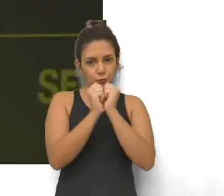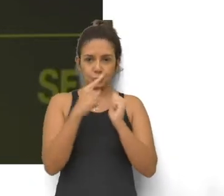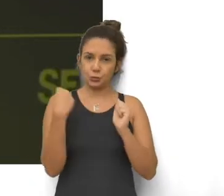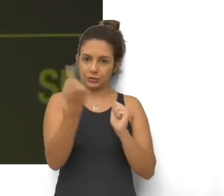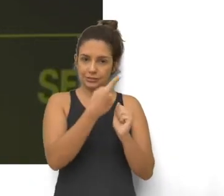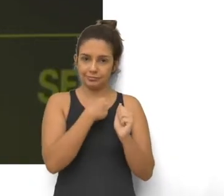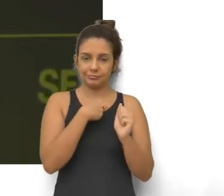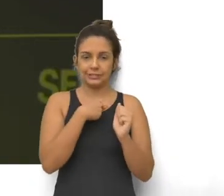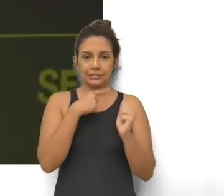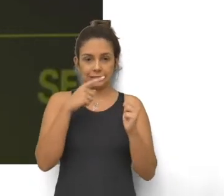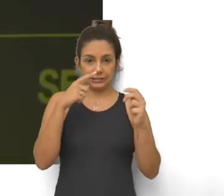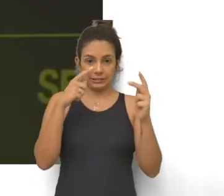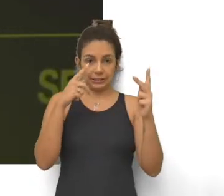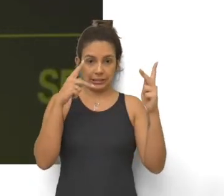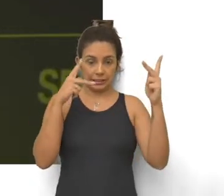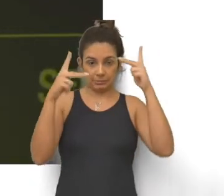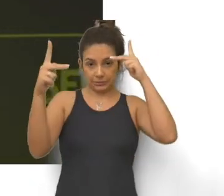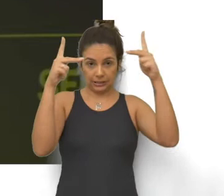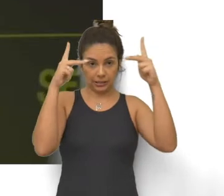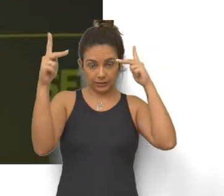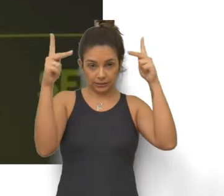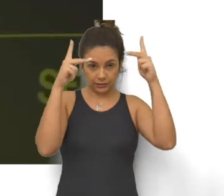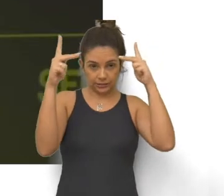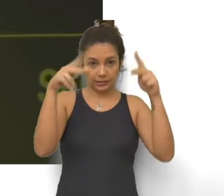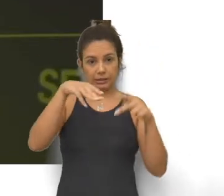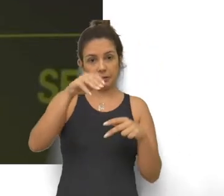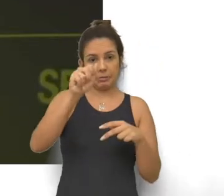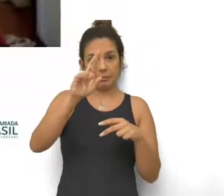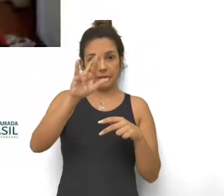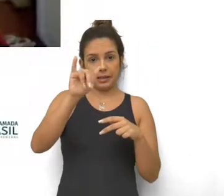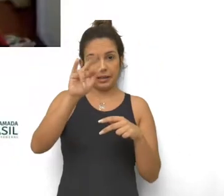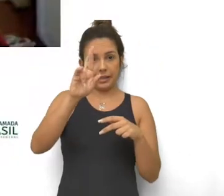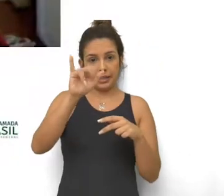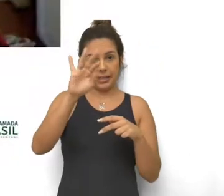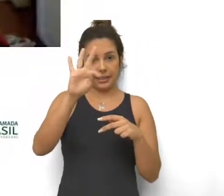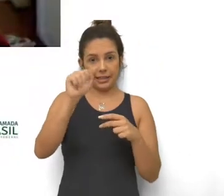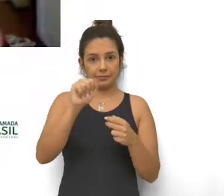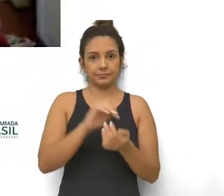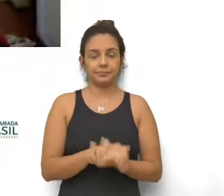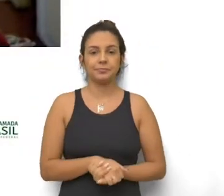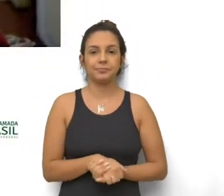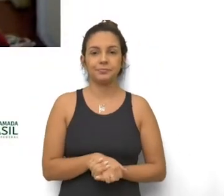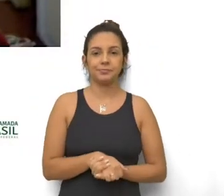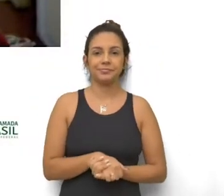conosco a psicanalista e escritora Maria Rita Kel.